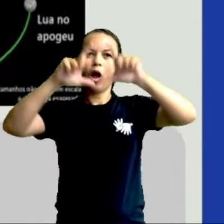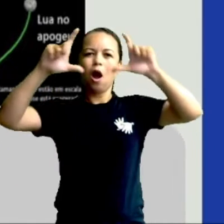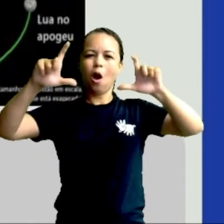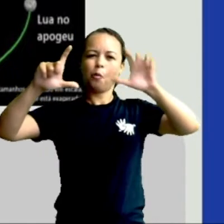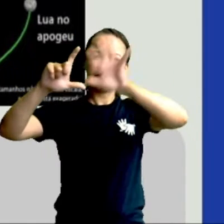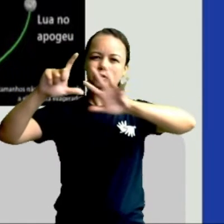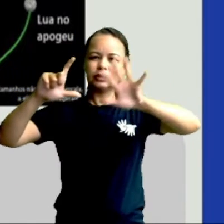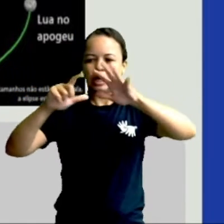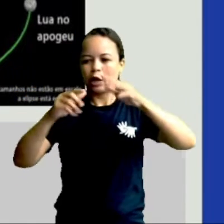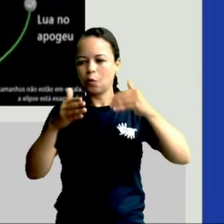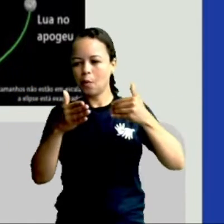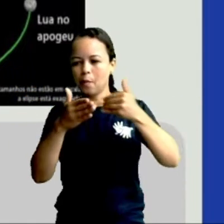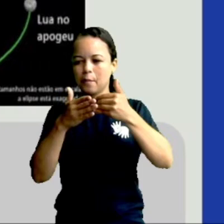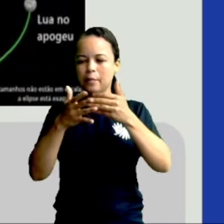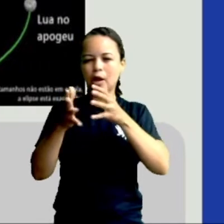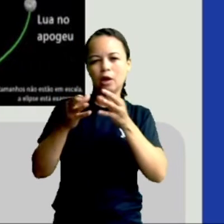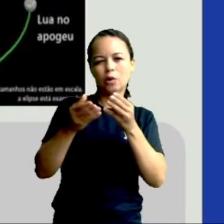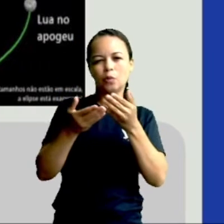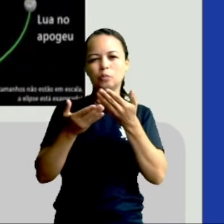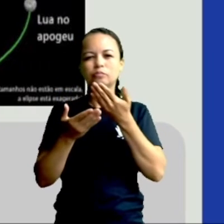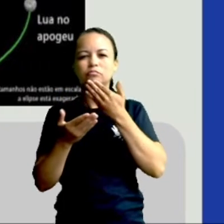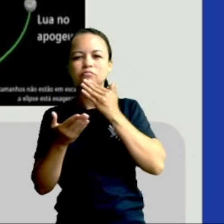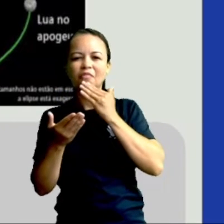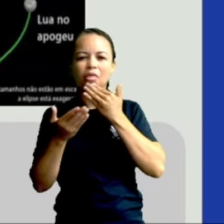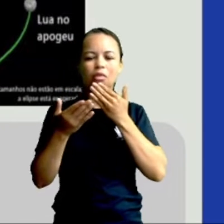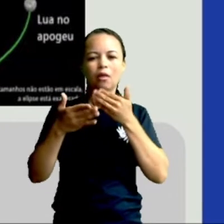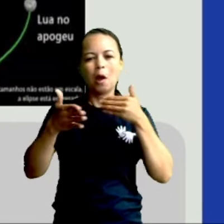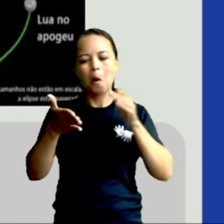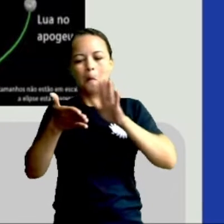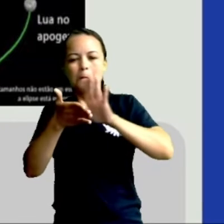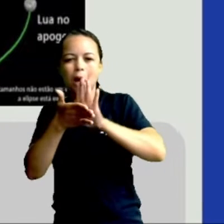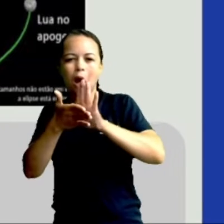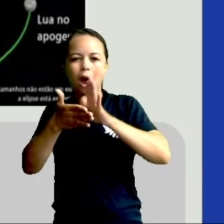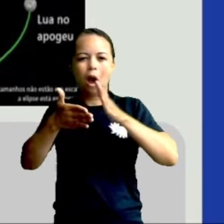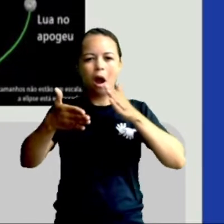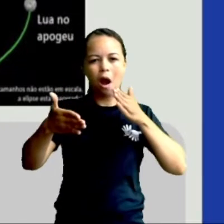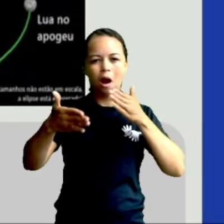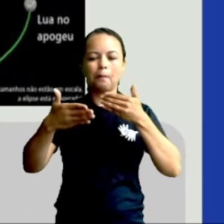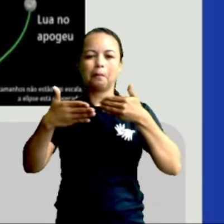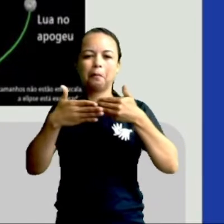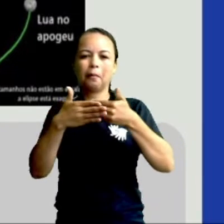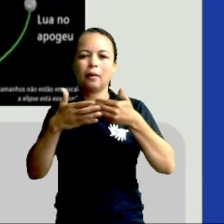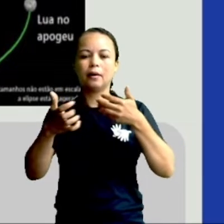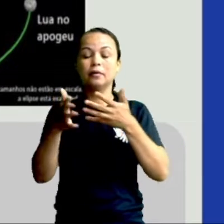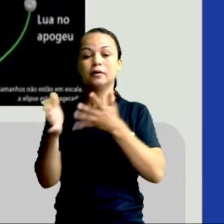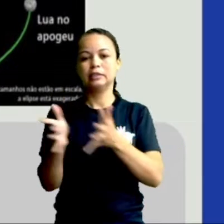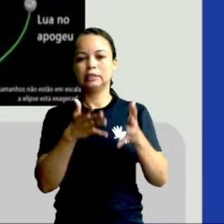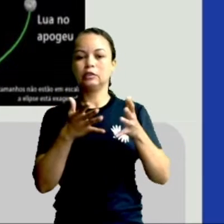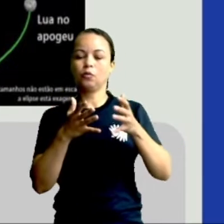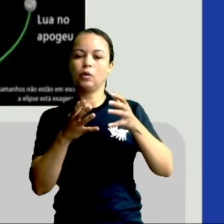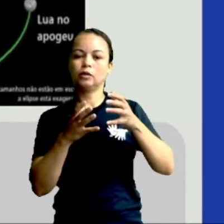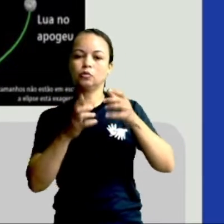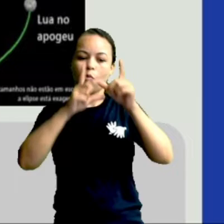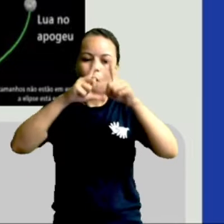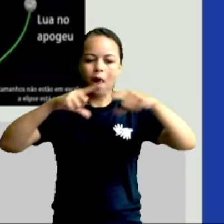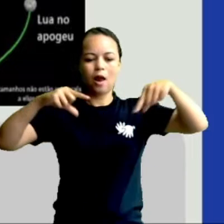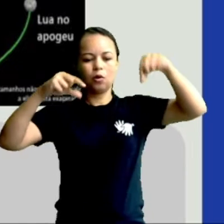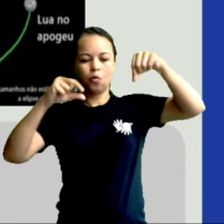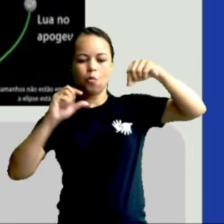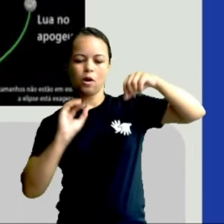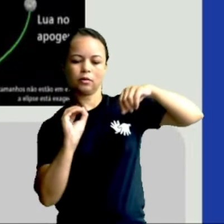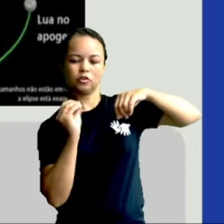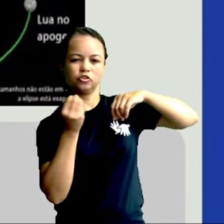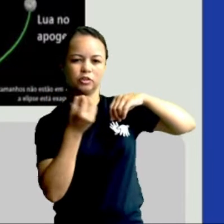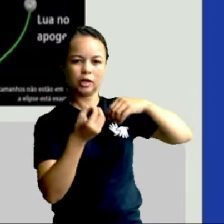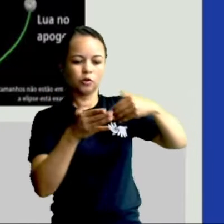redondinho, né? Mas é um círculo meio oval, então há momentos em que quando a Lua está girando em torno da Terra, ela fica mais